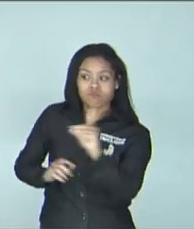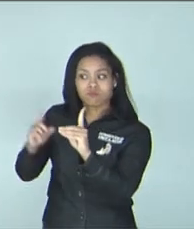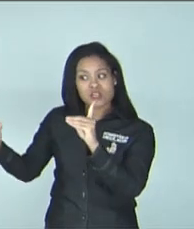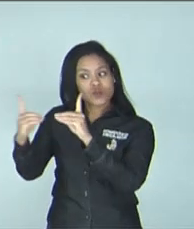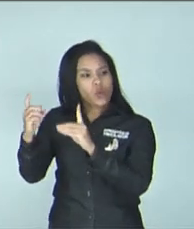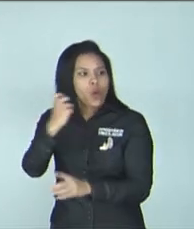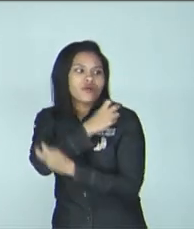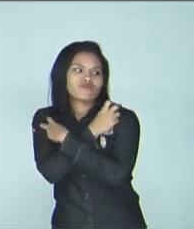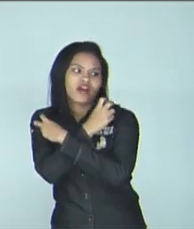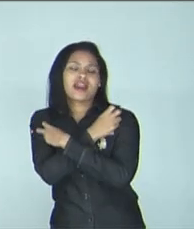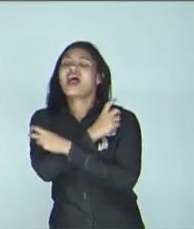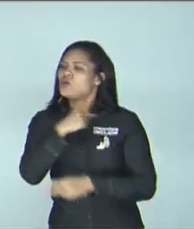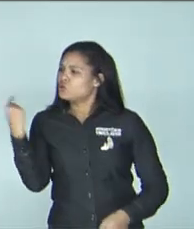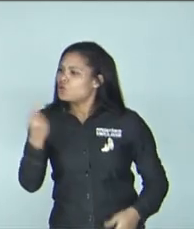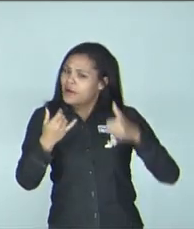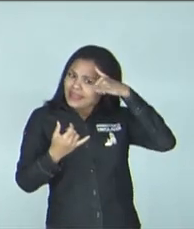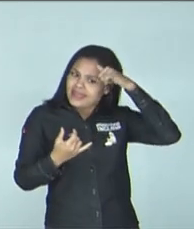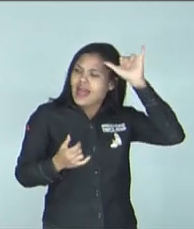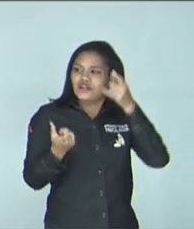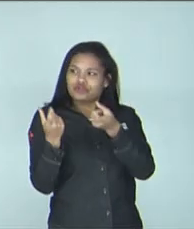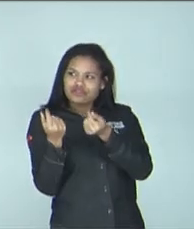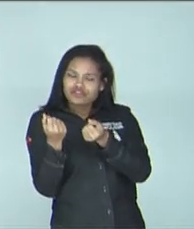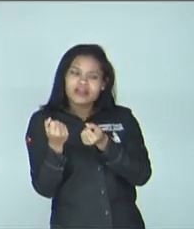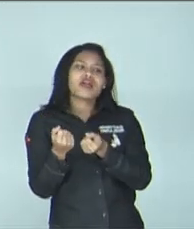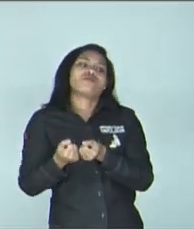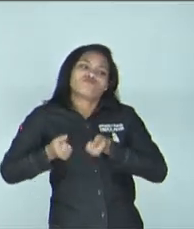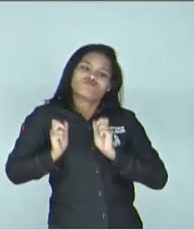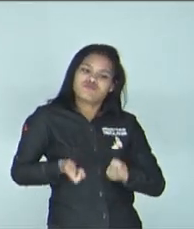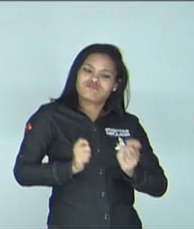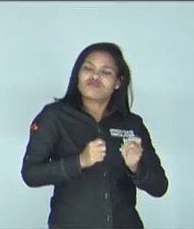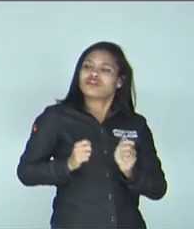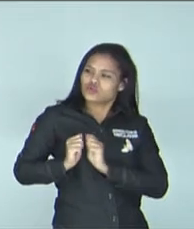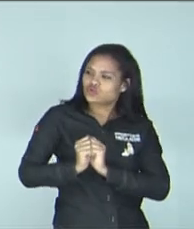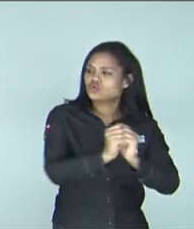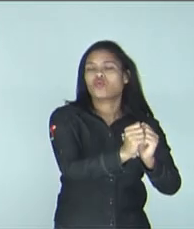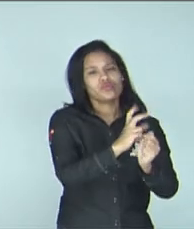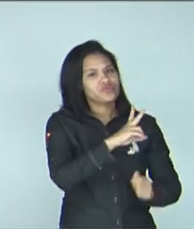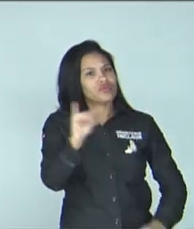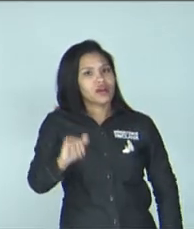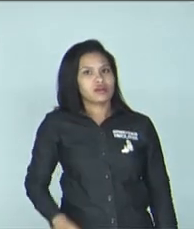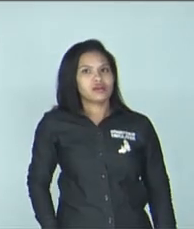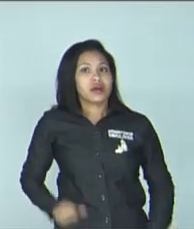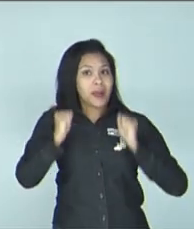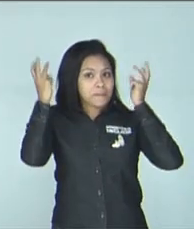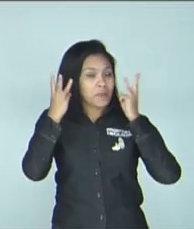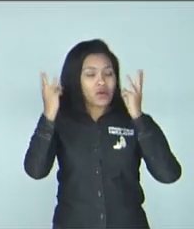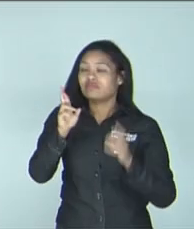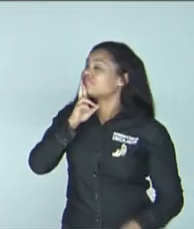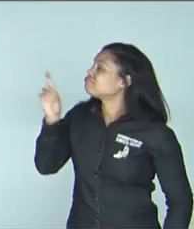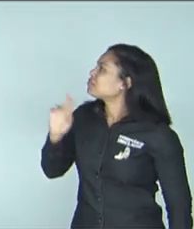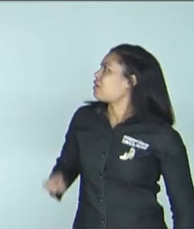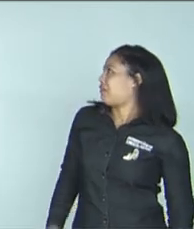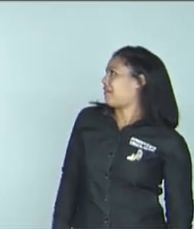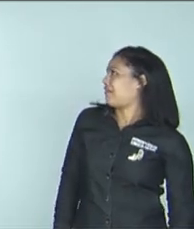e ainda vamos levar gado vamos levar dinheiro não vamos durmam aí ele fala para deus deus só deve tá de